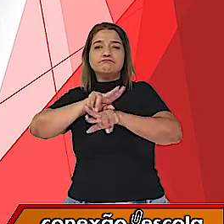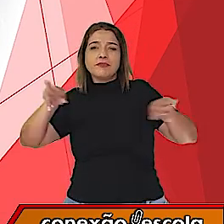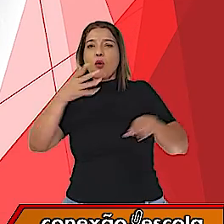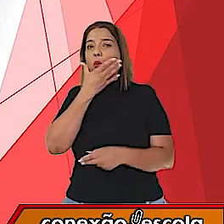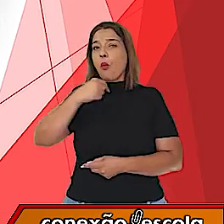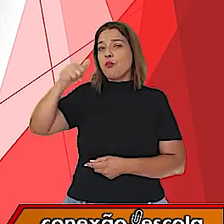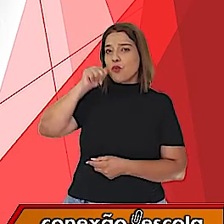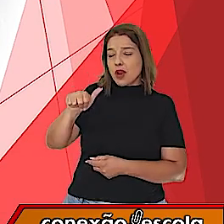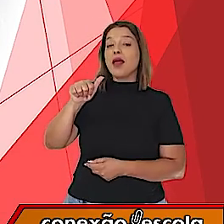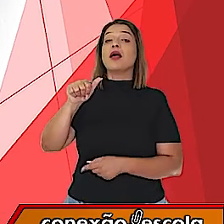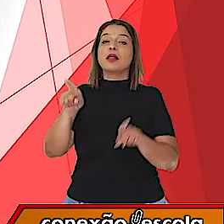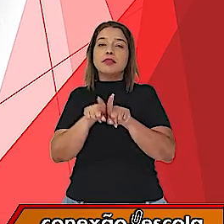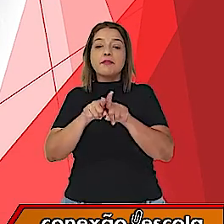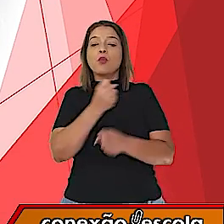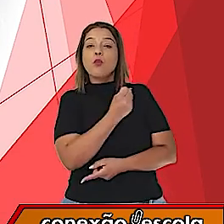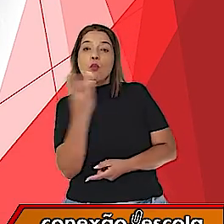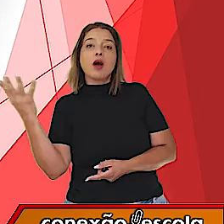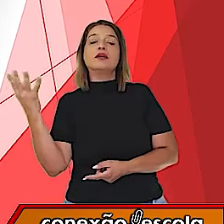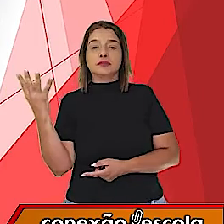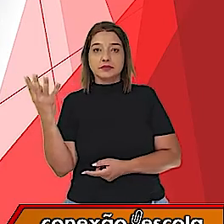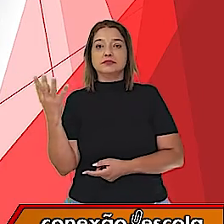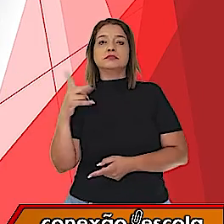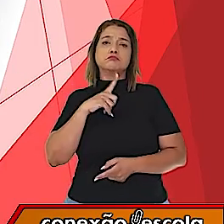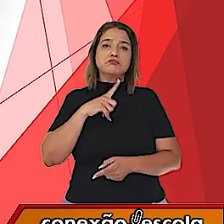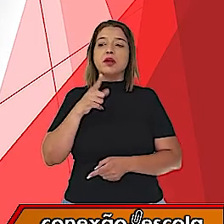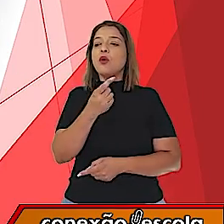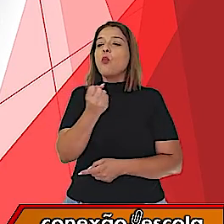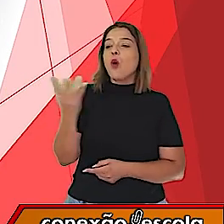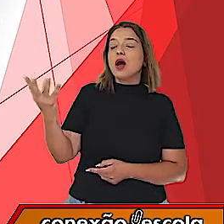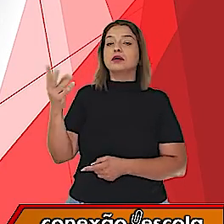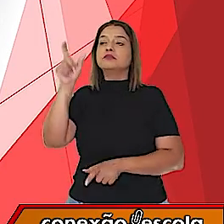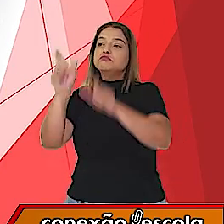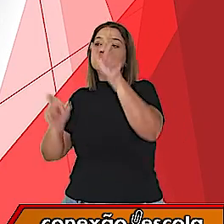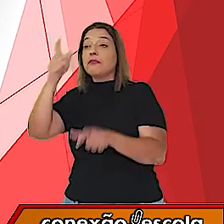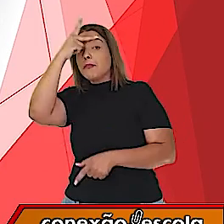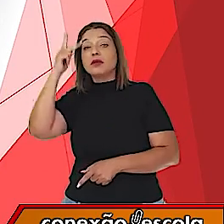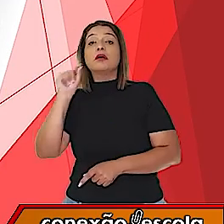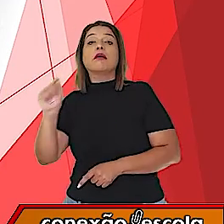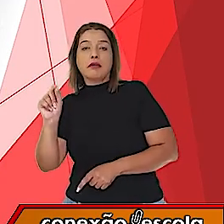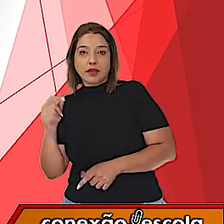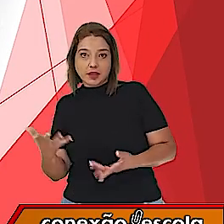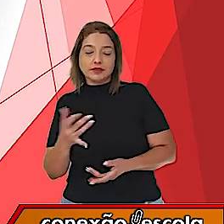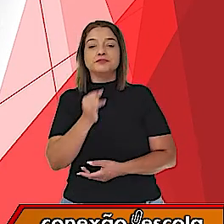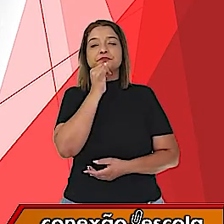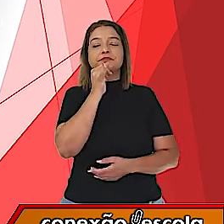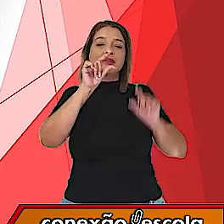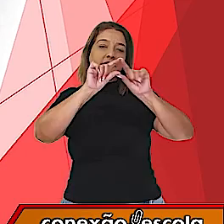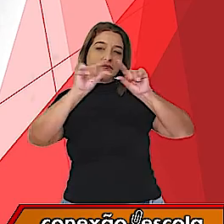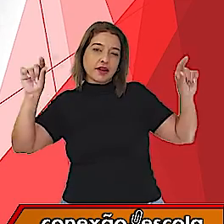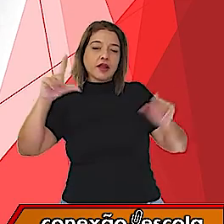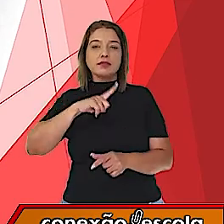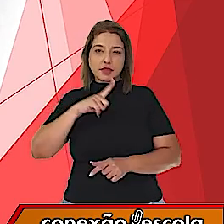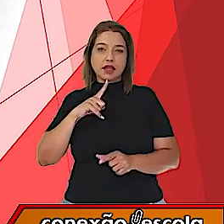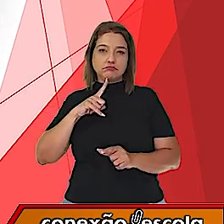as pessoas que detêm algo e o número de coisas que elas possuem. Exemplos de frases com